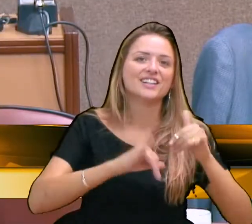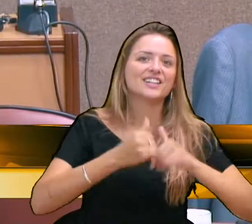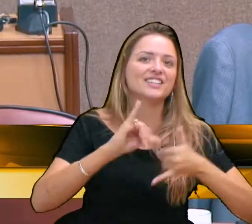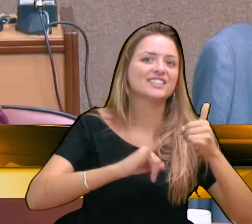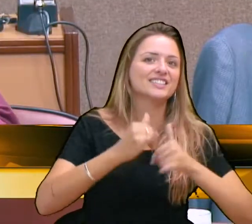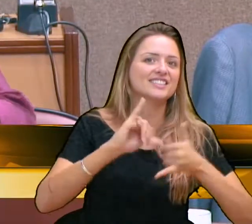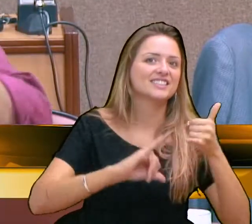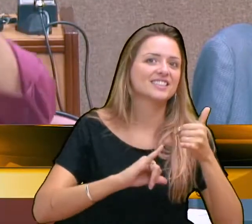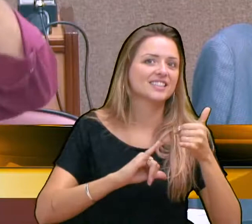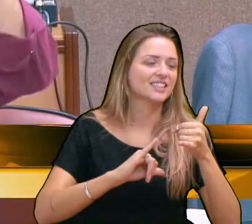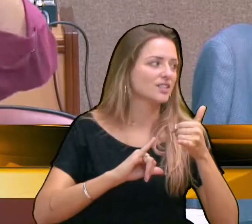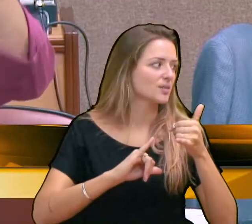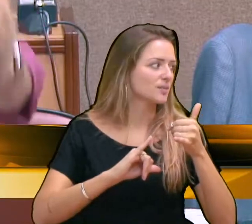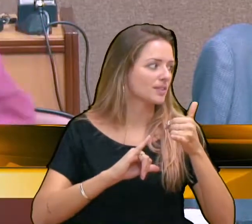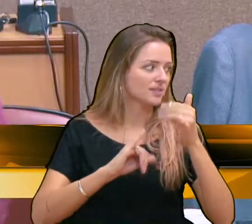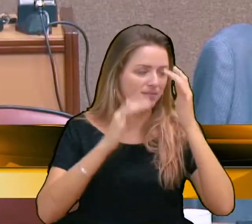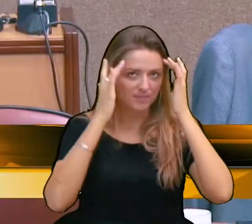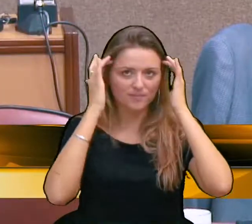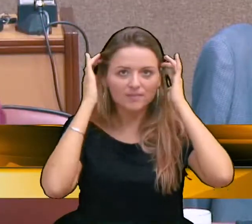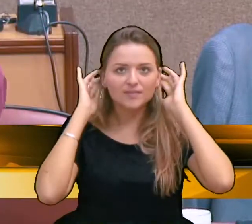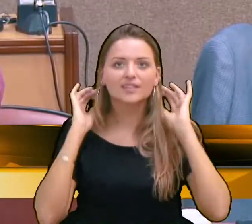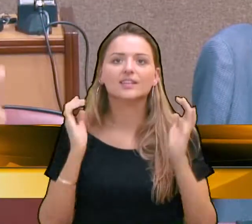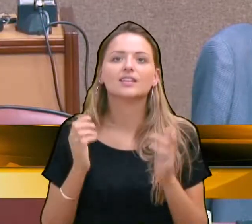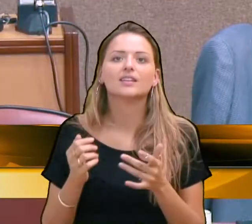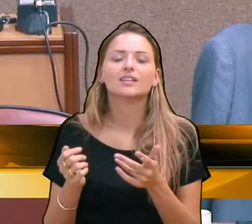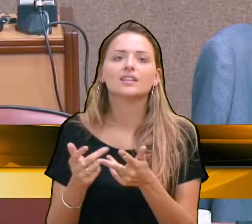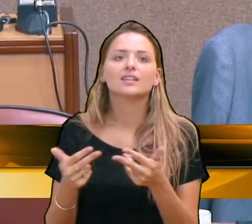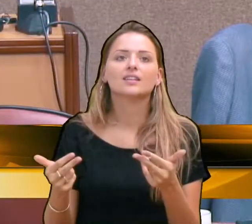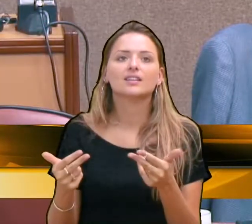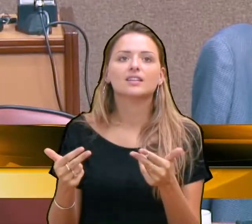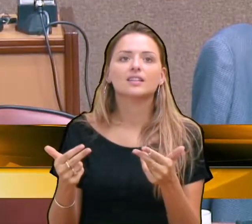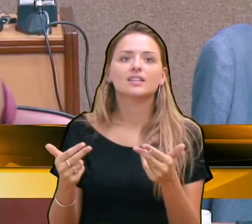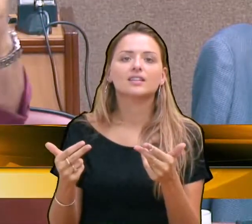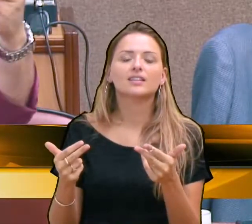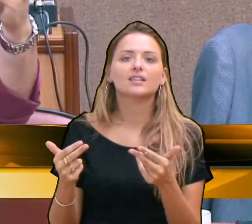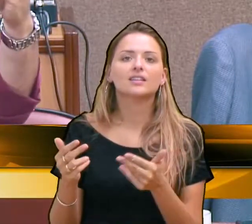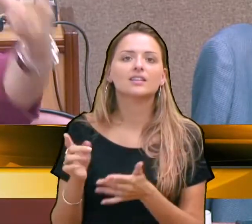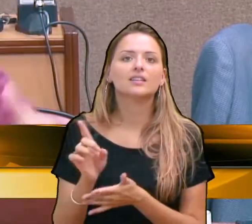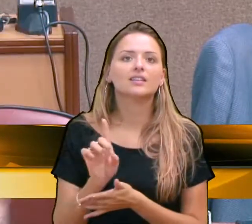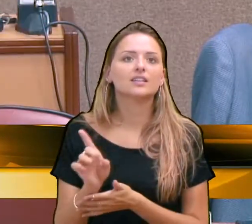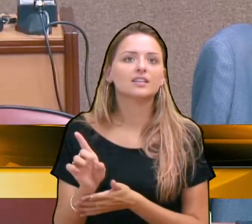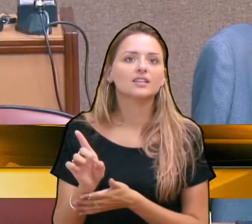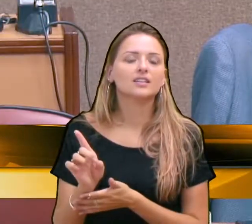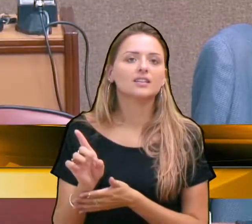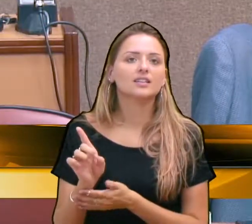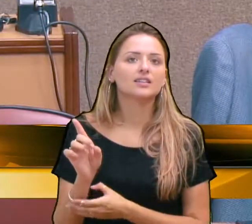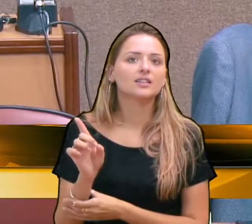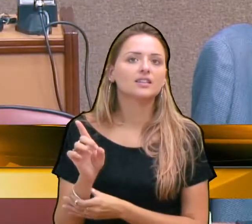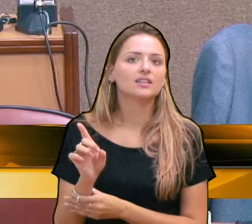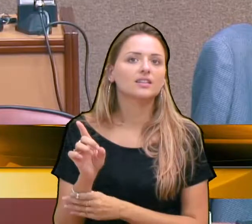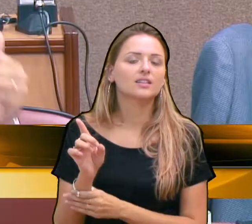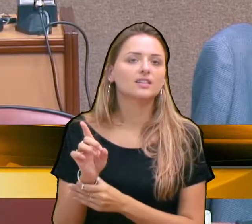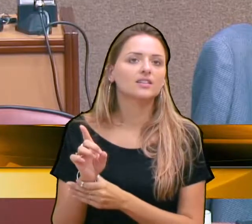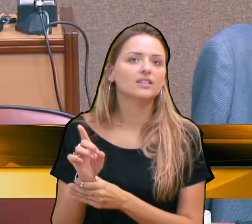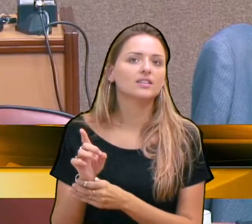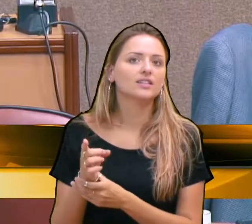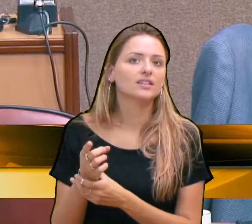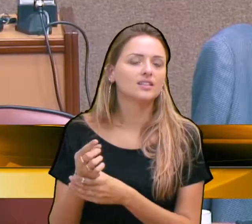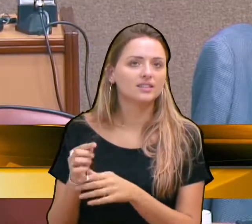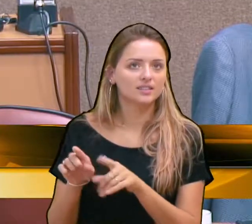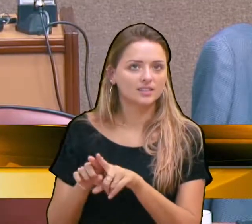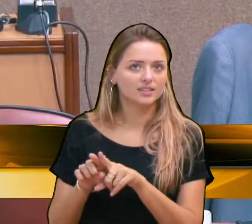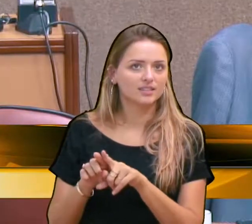uma certa, não tem como comprovar, né, e também a questão